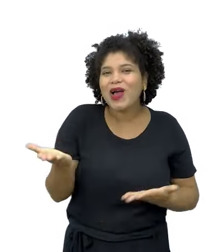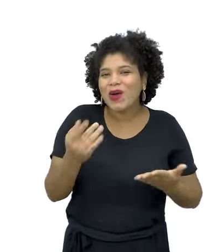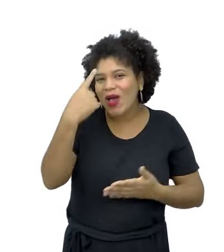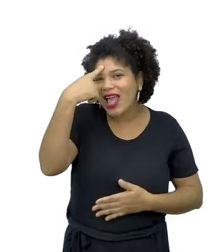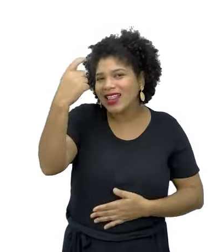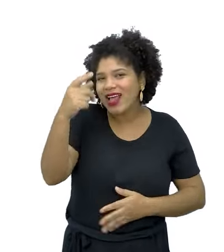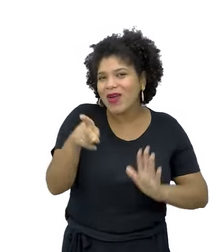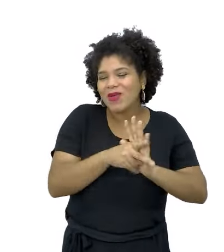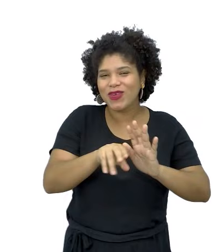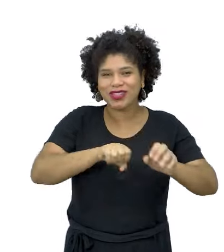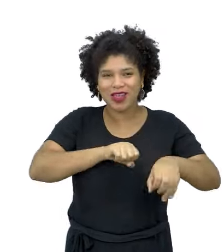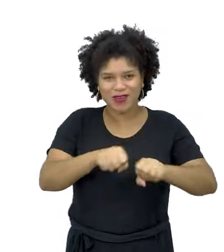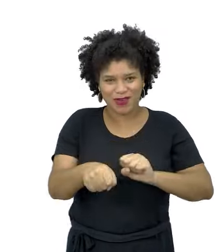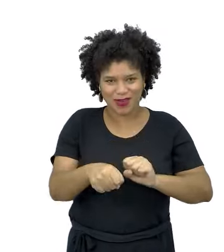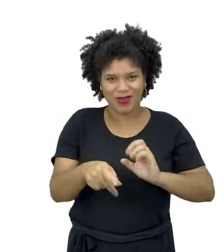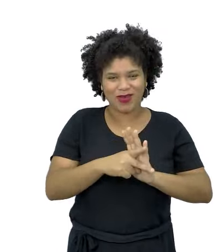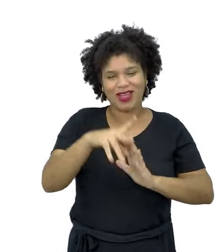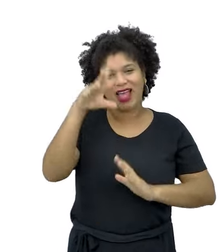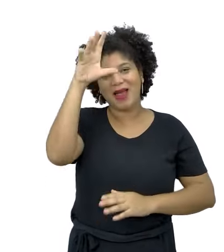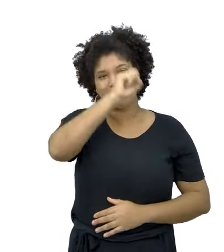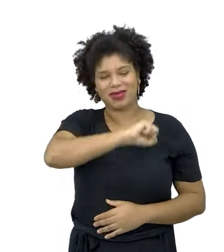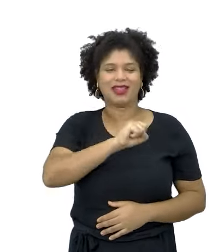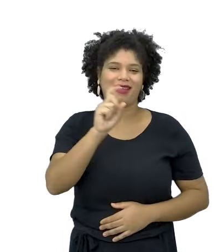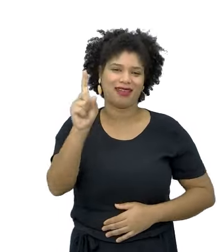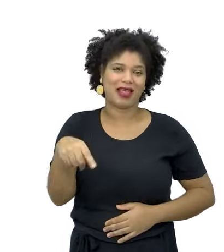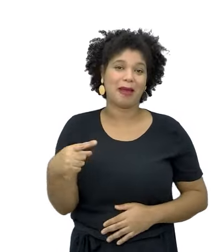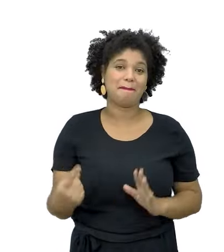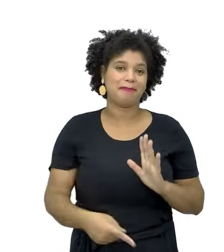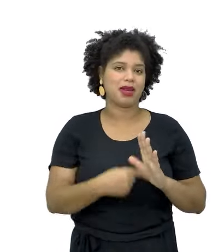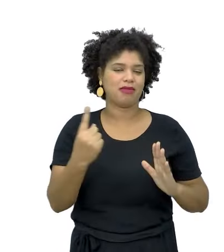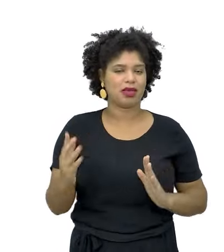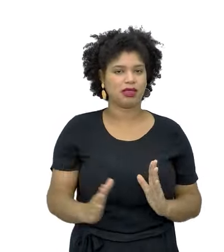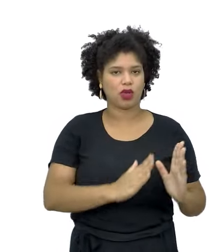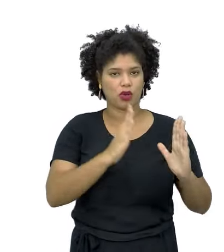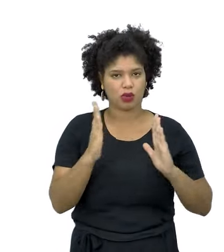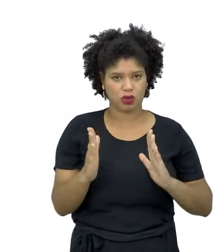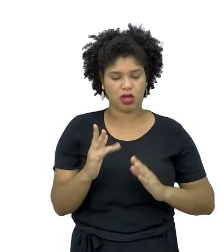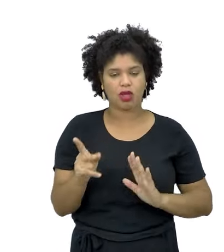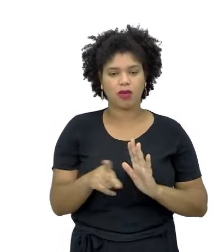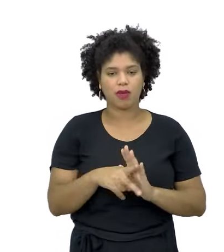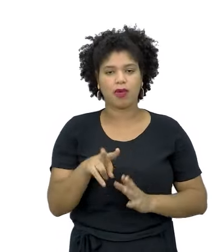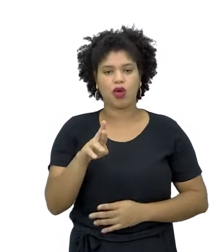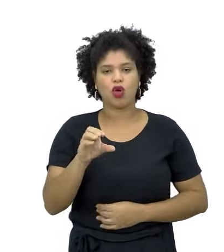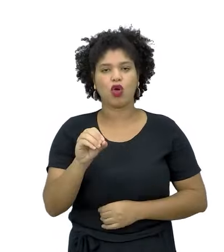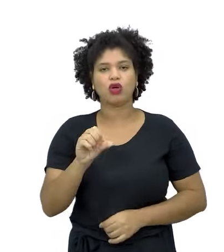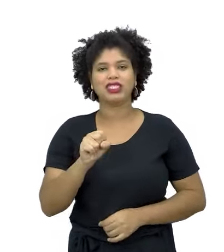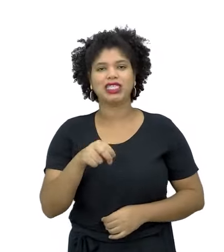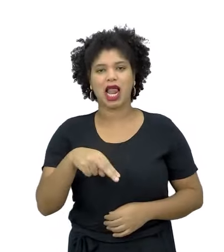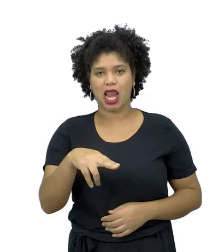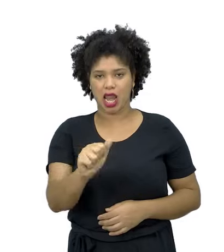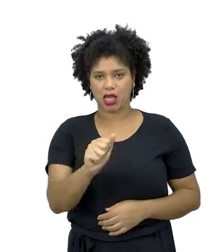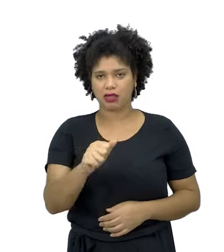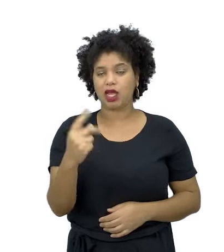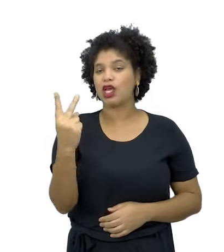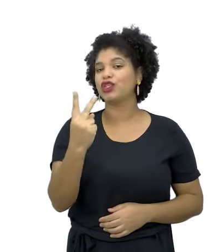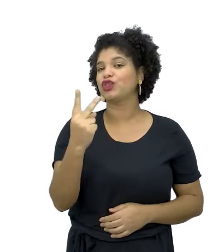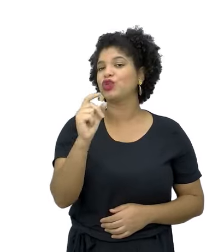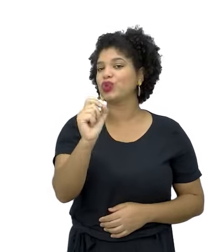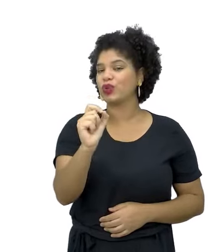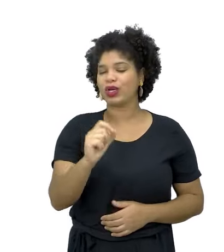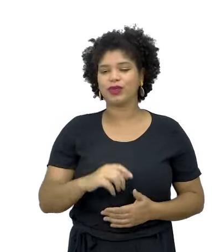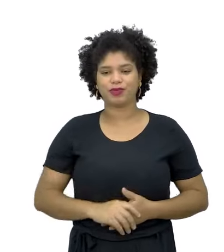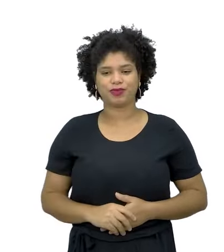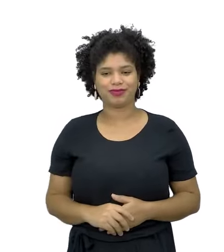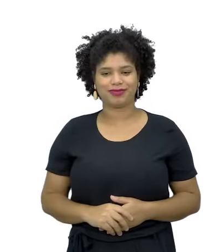na formação da primeira etapa, lá, que foi feita lá com a Rosana. Na segunda, né, a gente